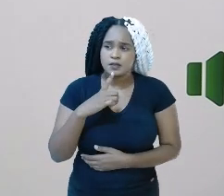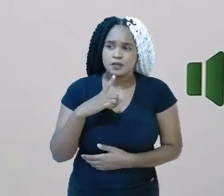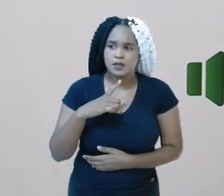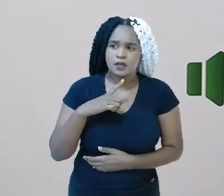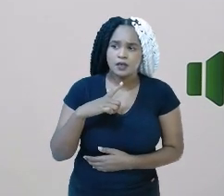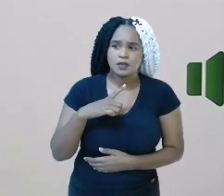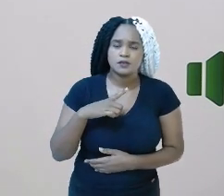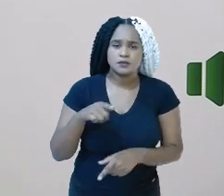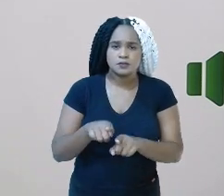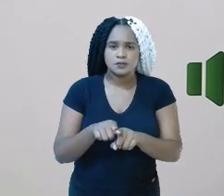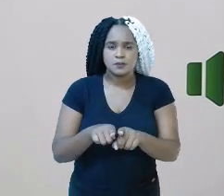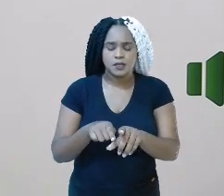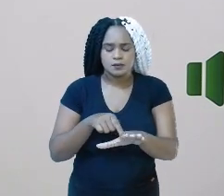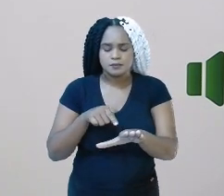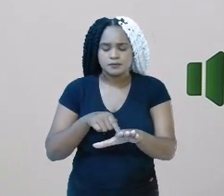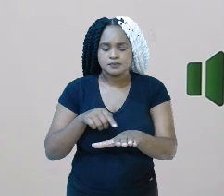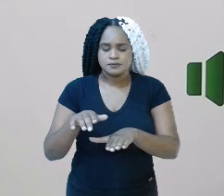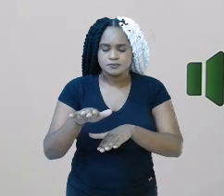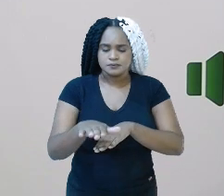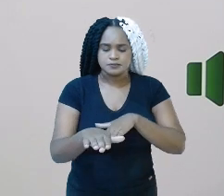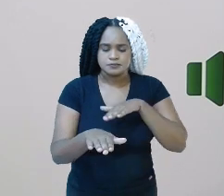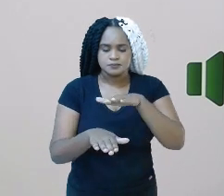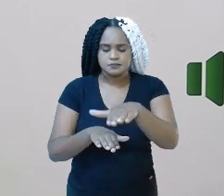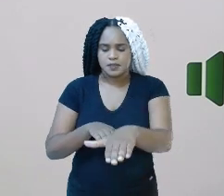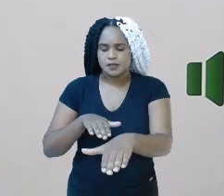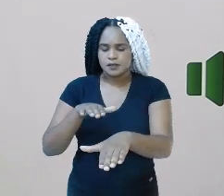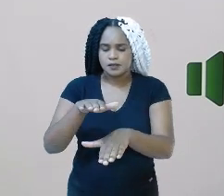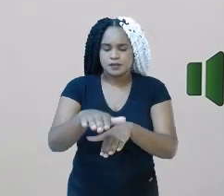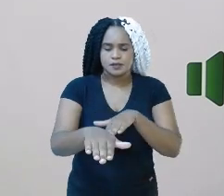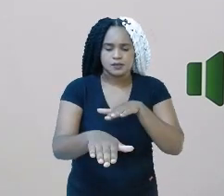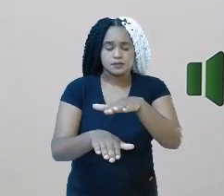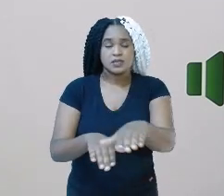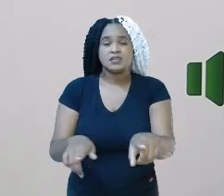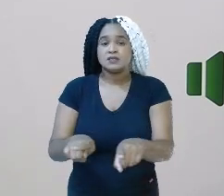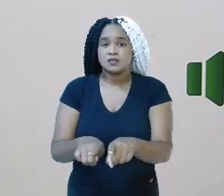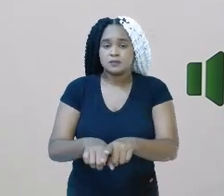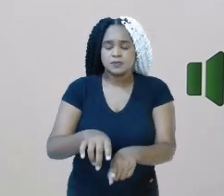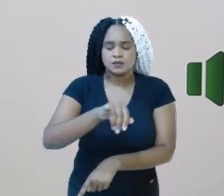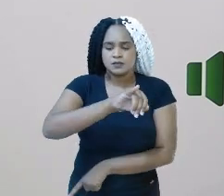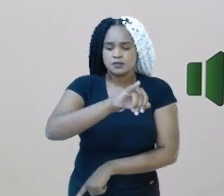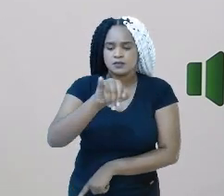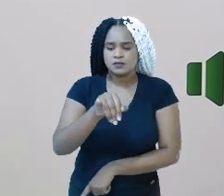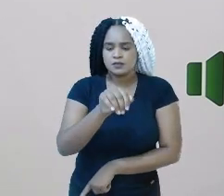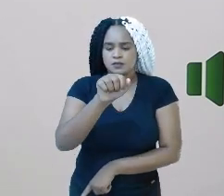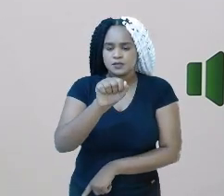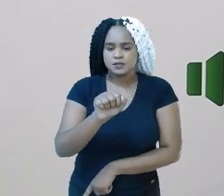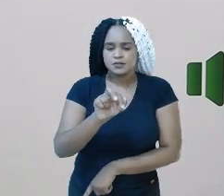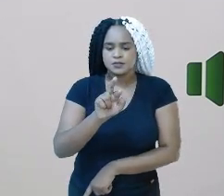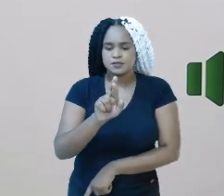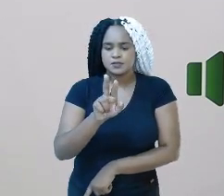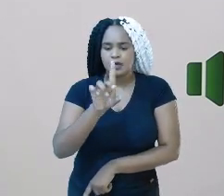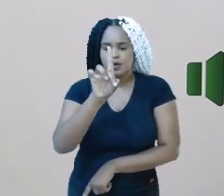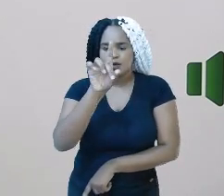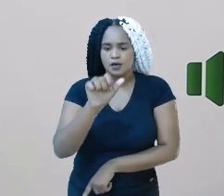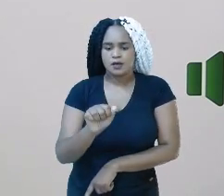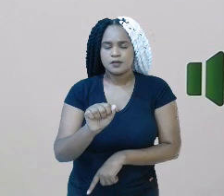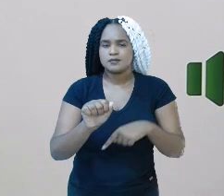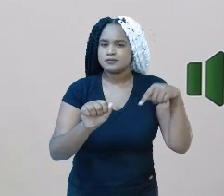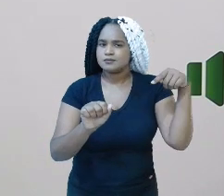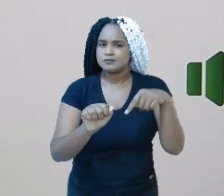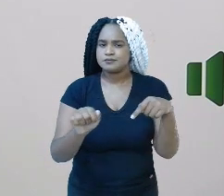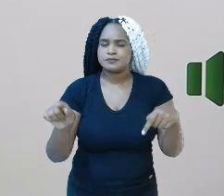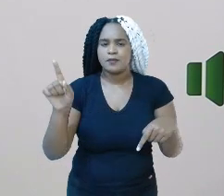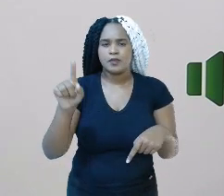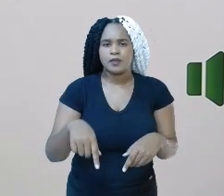os passos também, a gente tem a jarda, que é outro tipo de medição. Tudo isso era feito